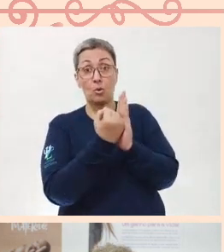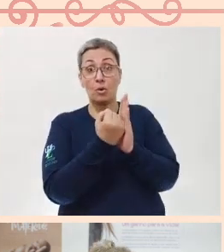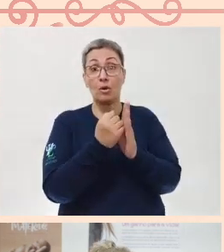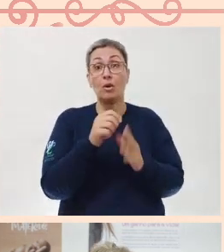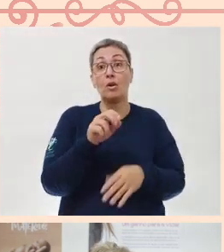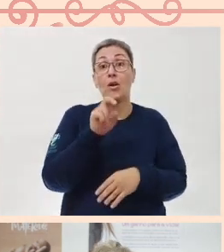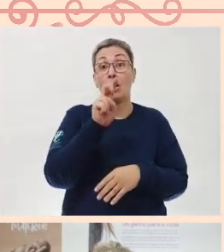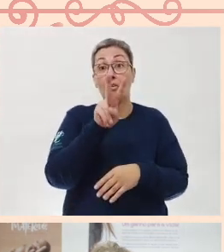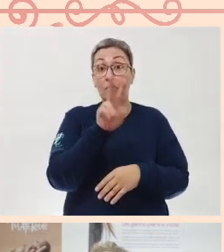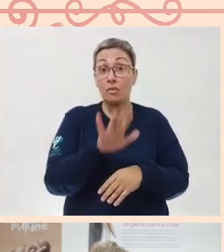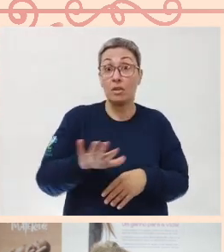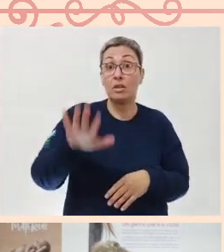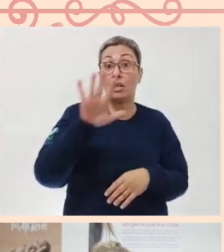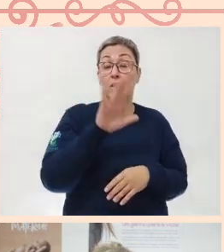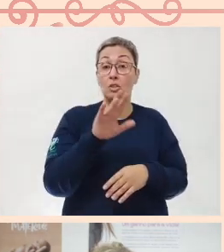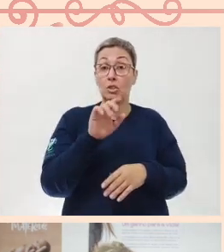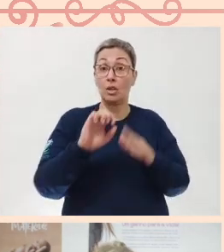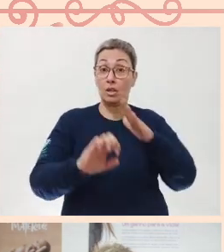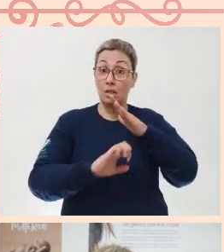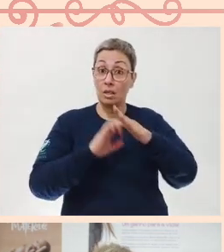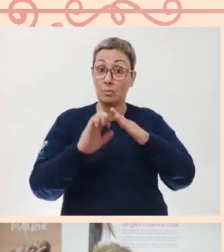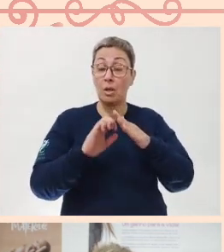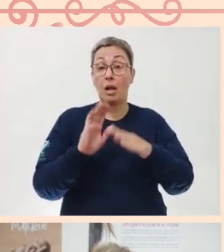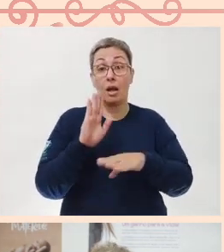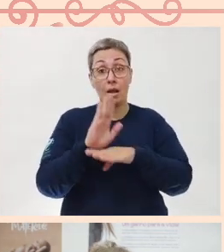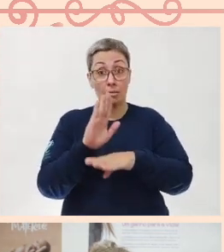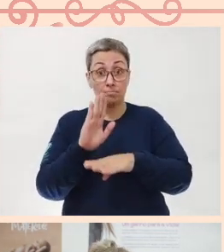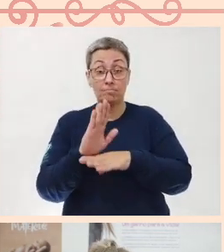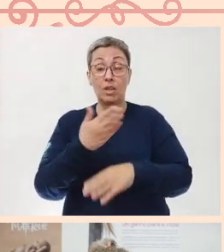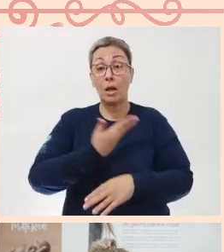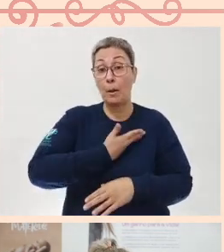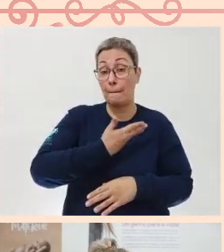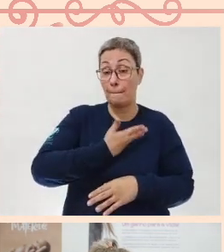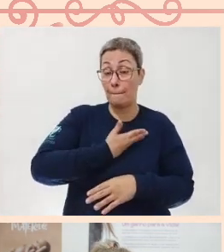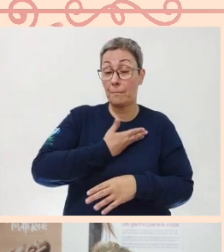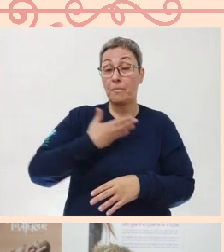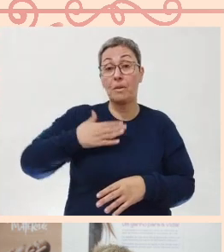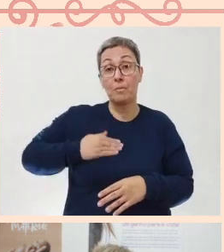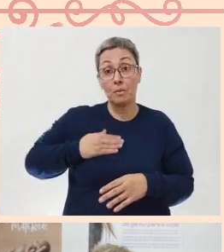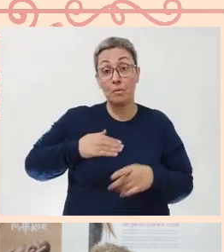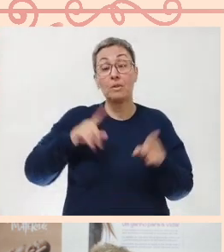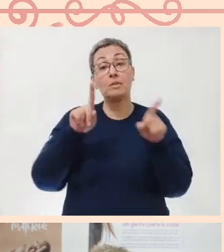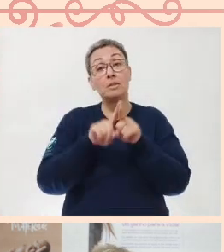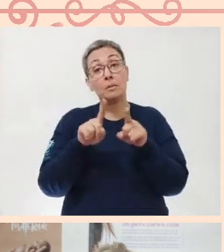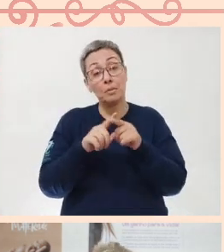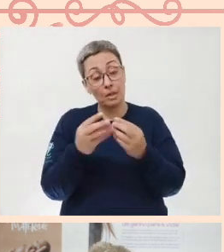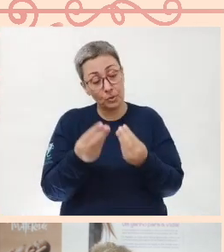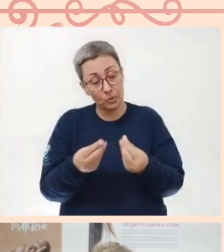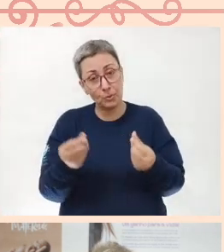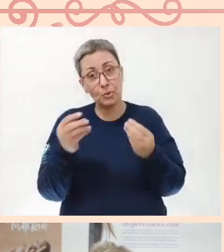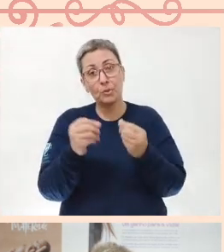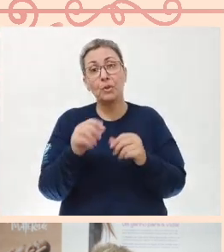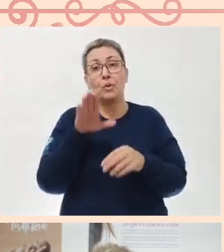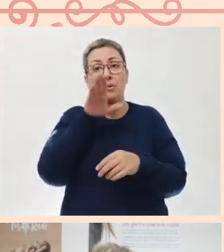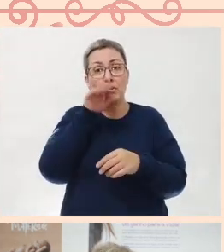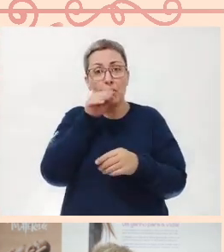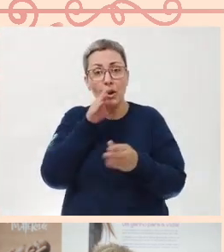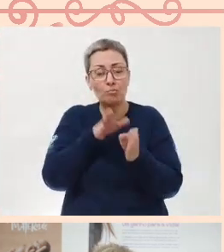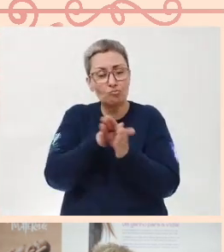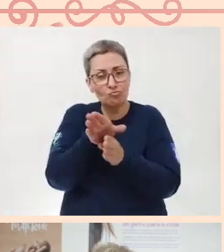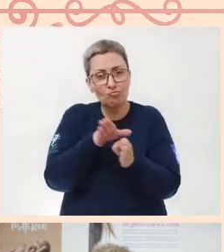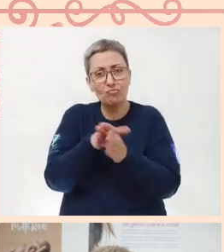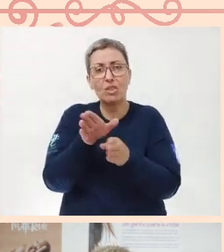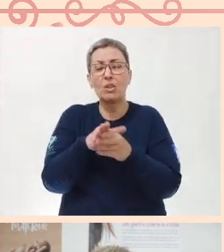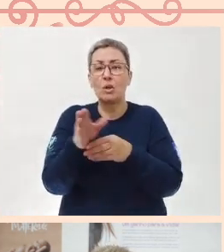uma empresa chamada Vision, com o selo Empresa Amiga da Amamentação. Da mesma forma, realizamos a sensibilização